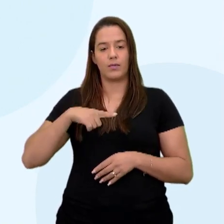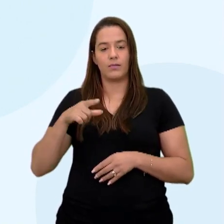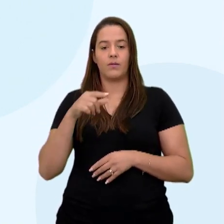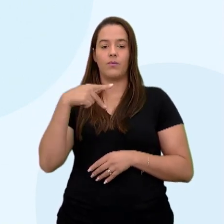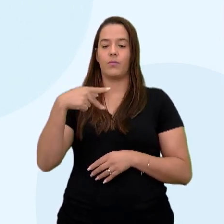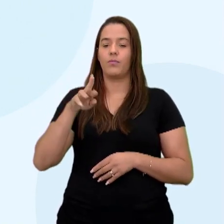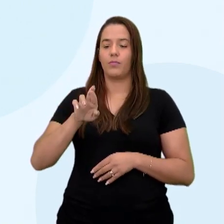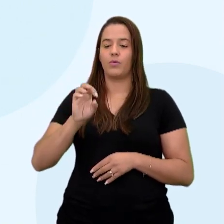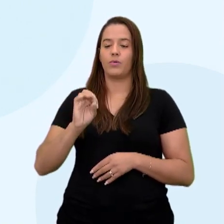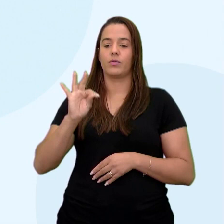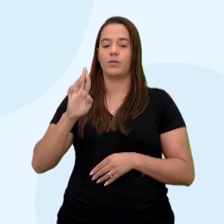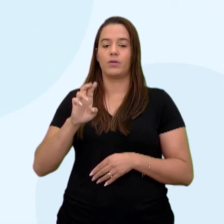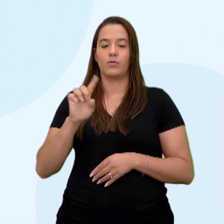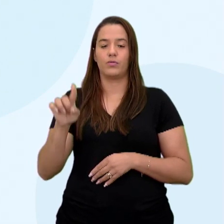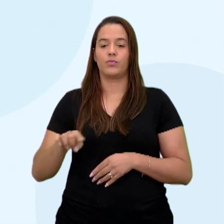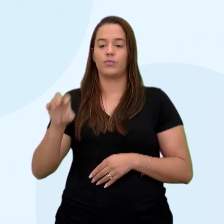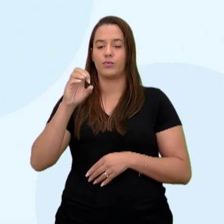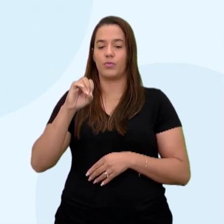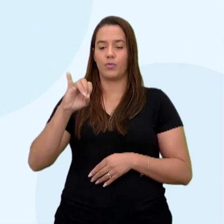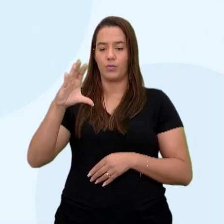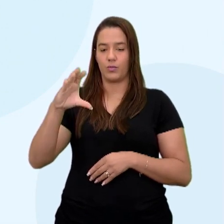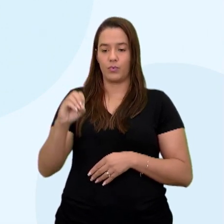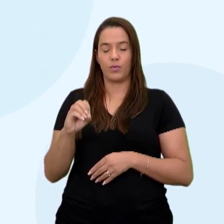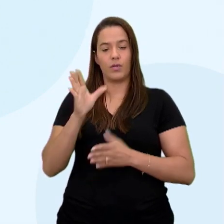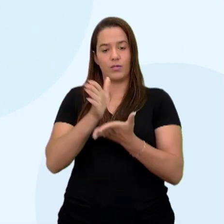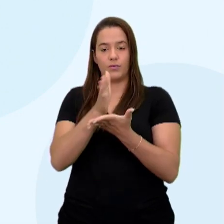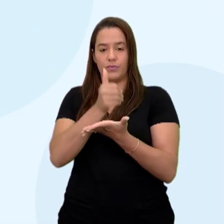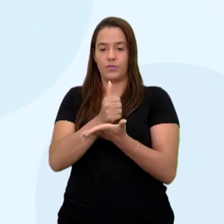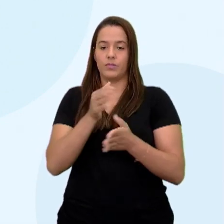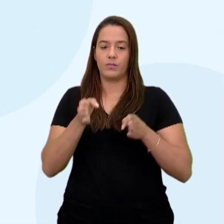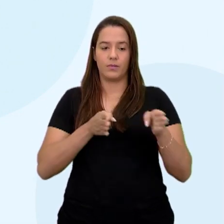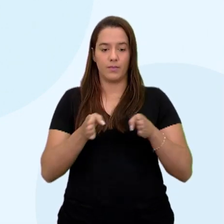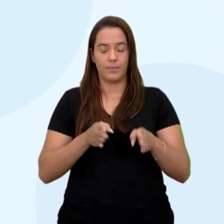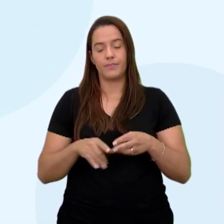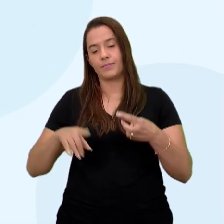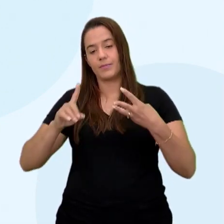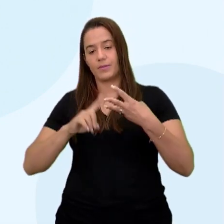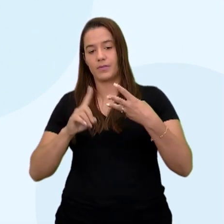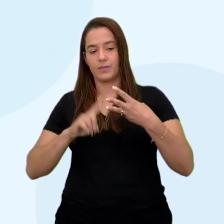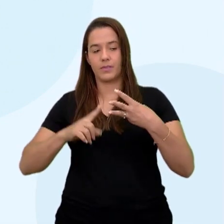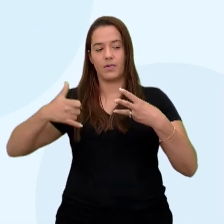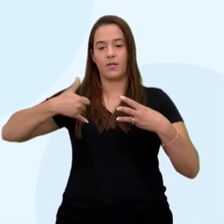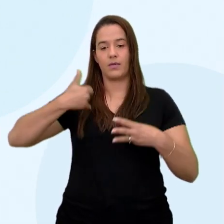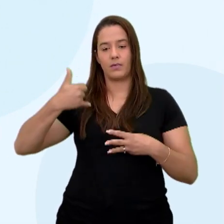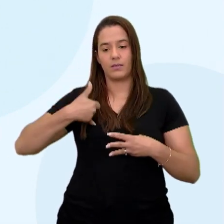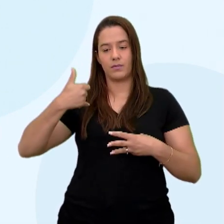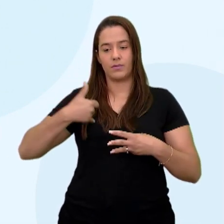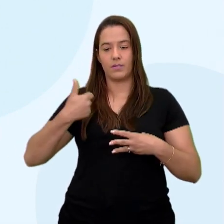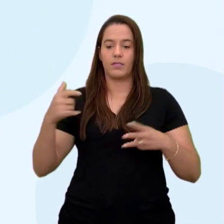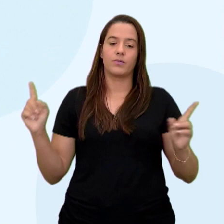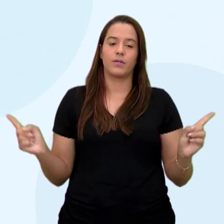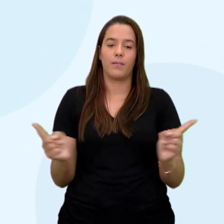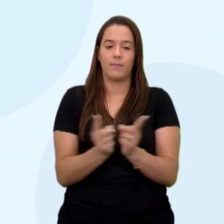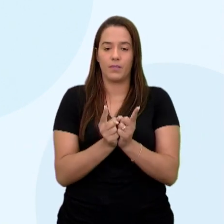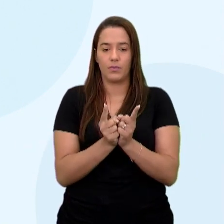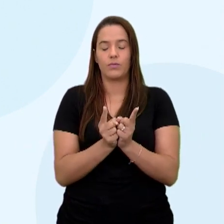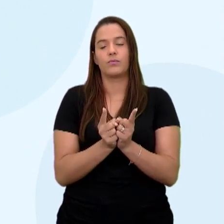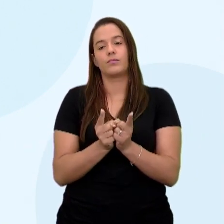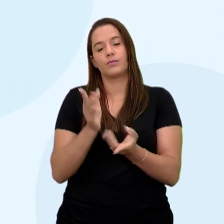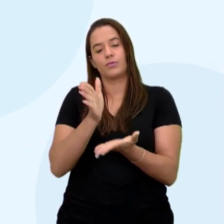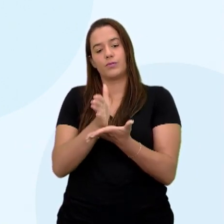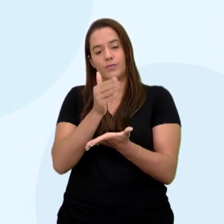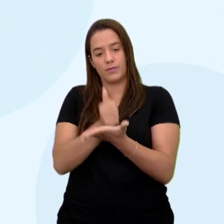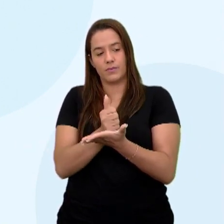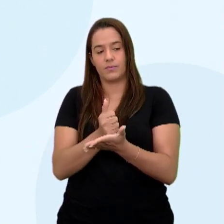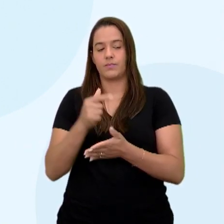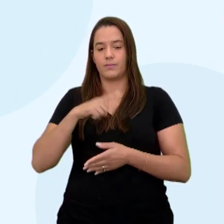proterozoico não são divididos em épocas. E a idade, por fim, é a menor divisão do tempo geológico. Ela tem